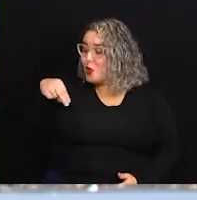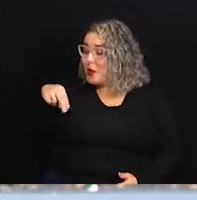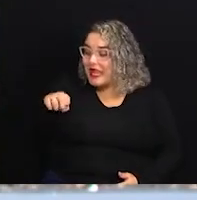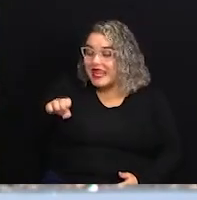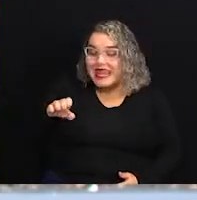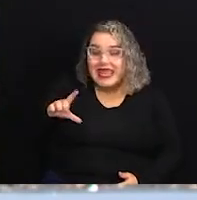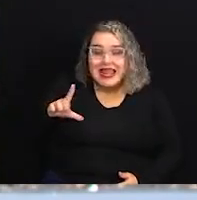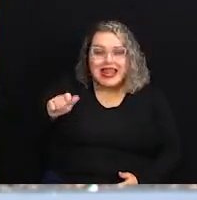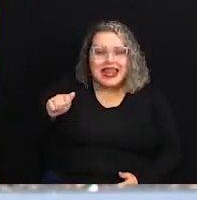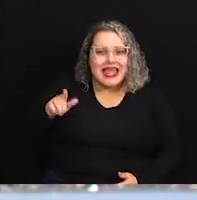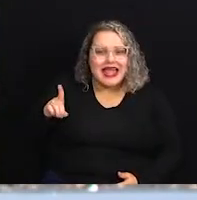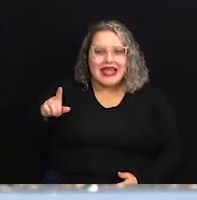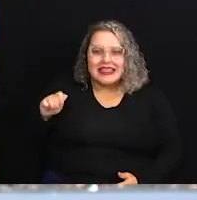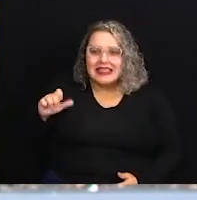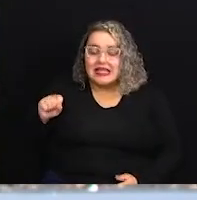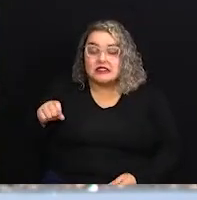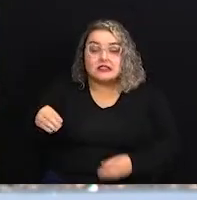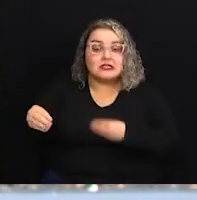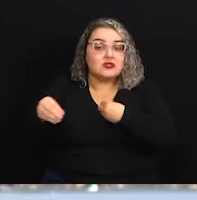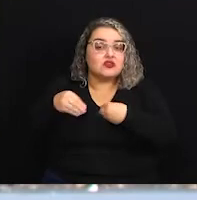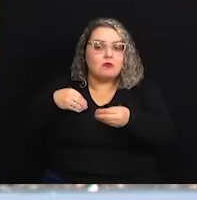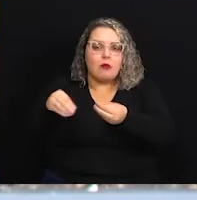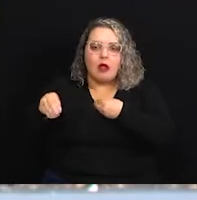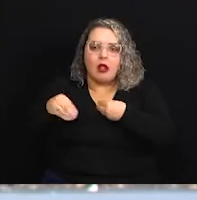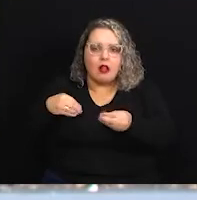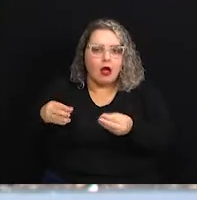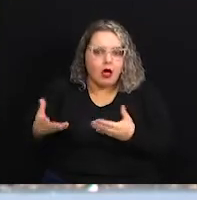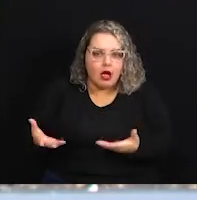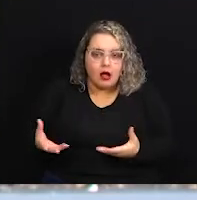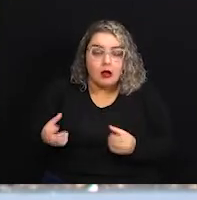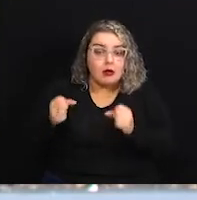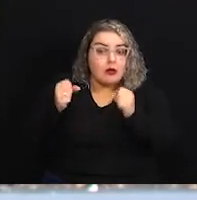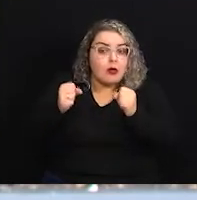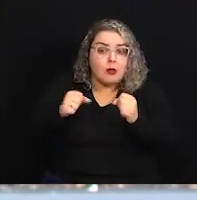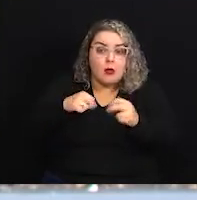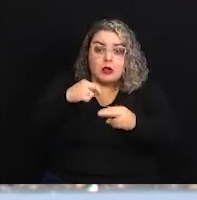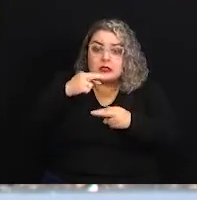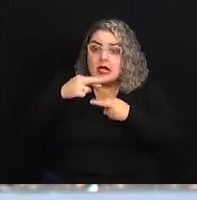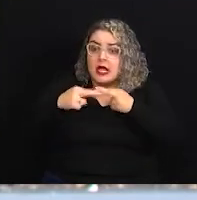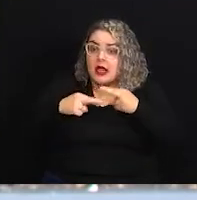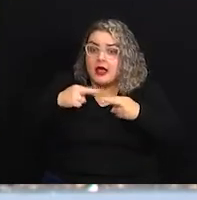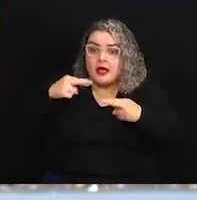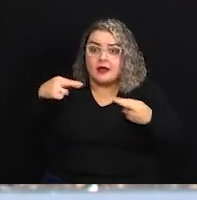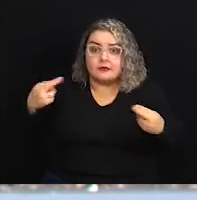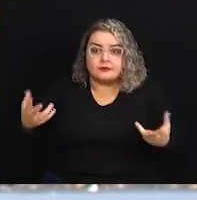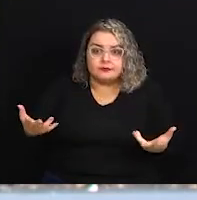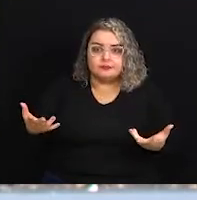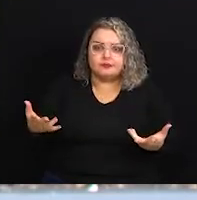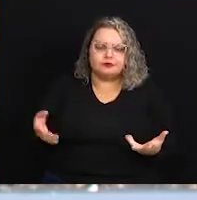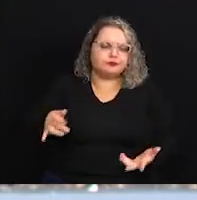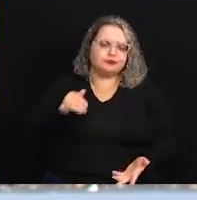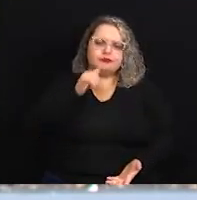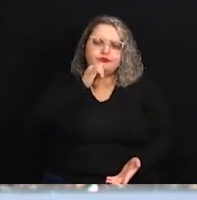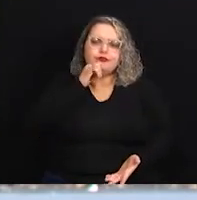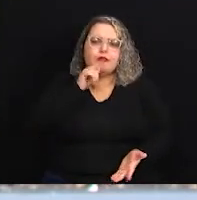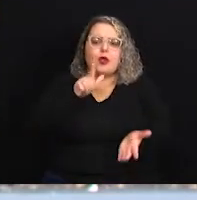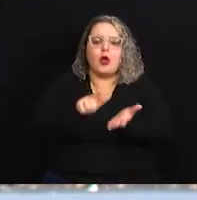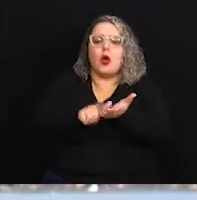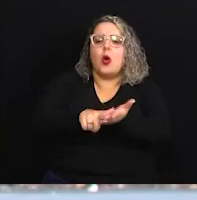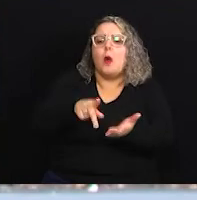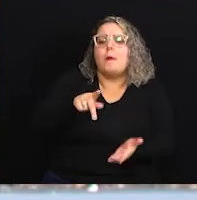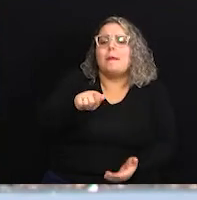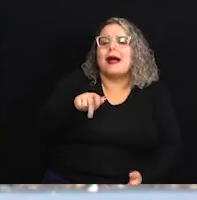toneladas de embalagens que podem ser recicladas. Pega o caso do papelão, pega o